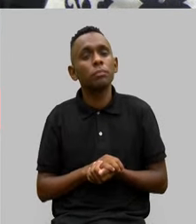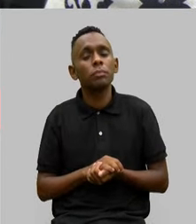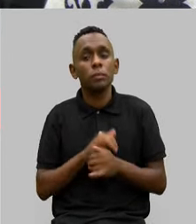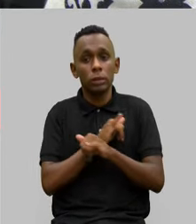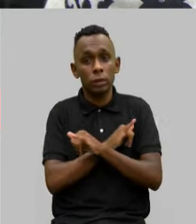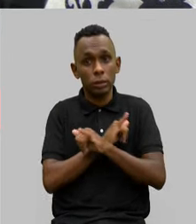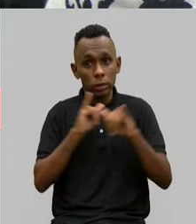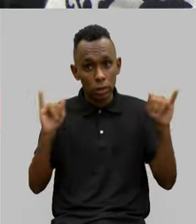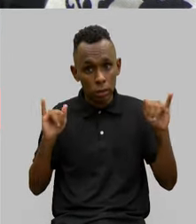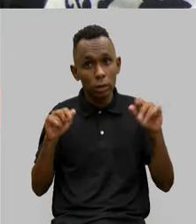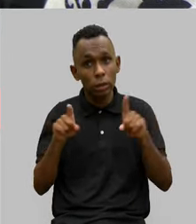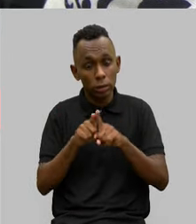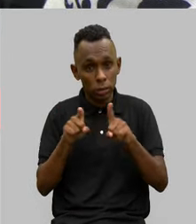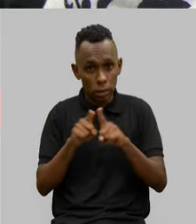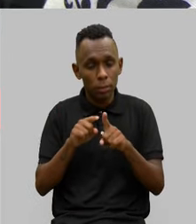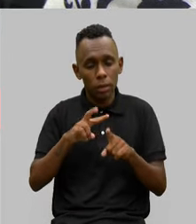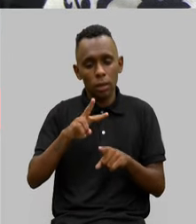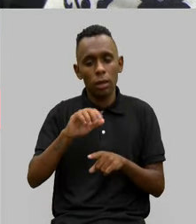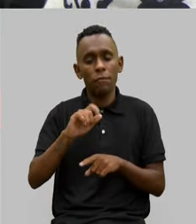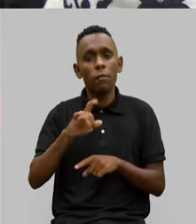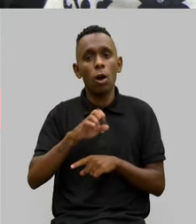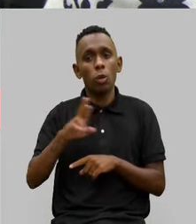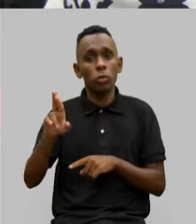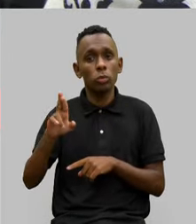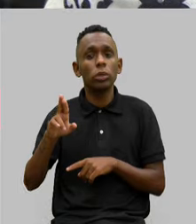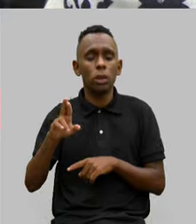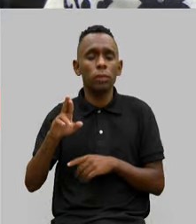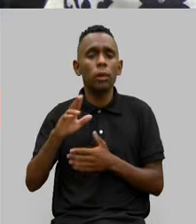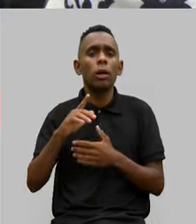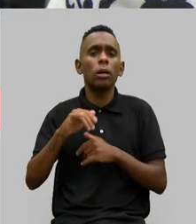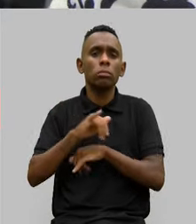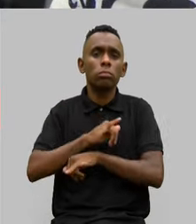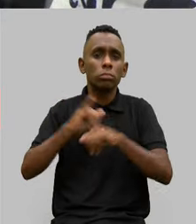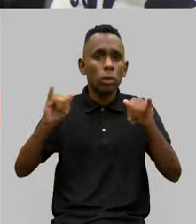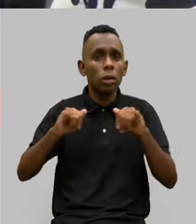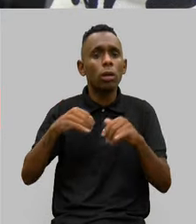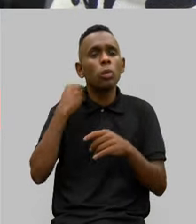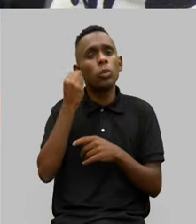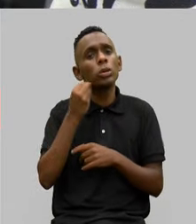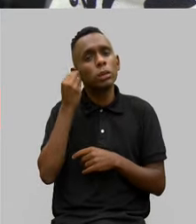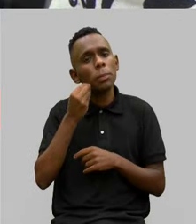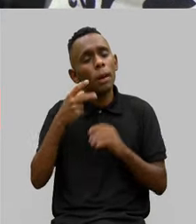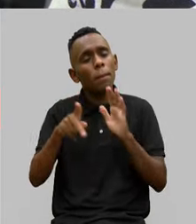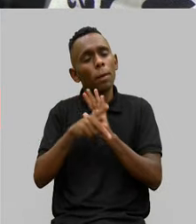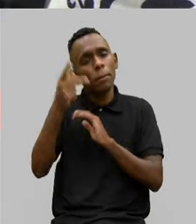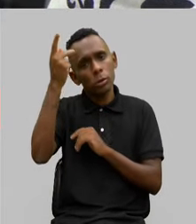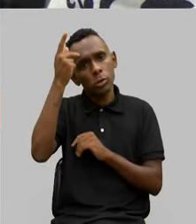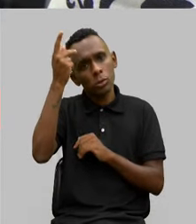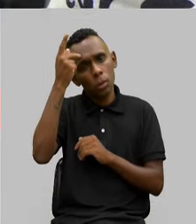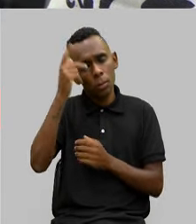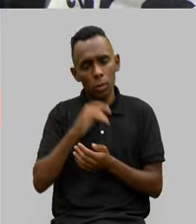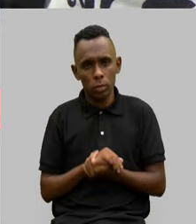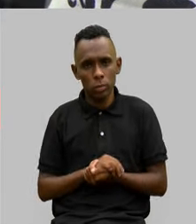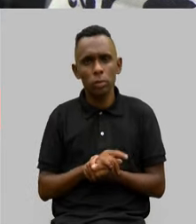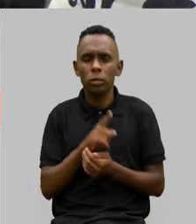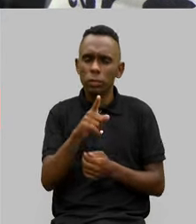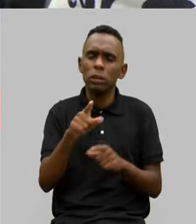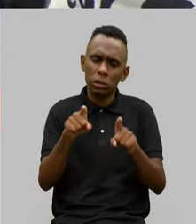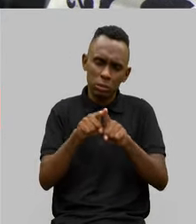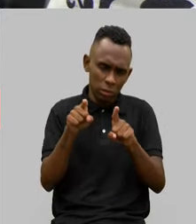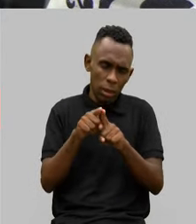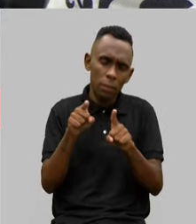eh pelo Walter né pro Dr Valter promotor trouxe a questão da experiência de São Paulo né eh a senhora também trouxe né